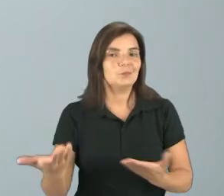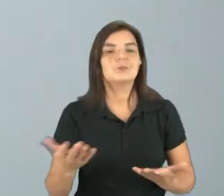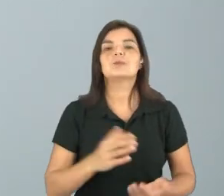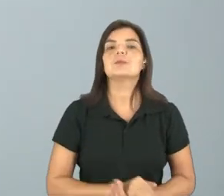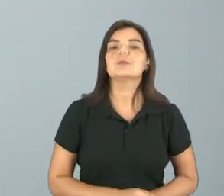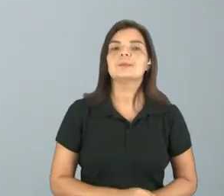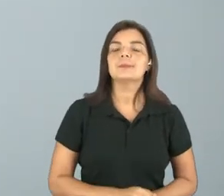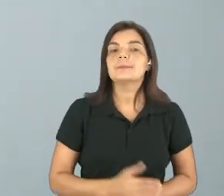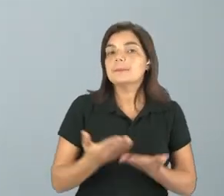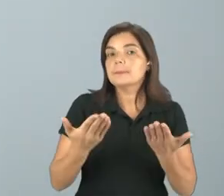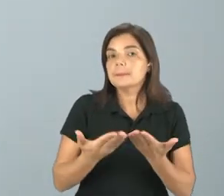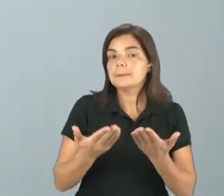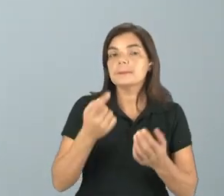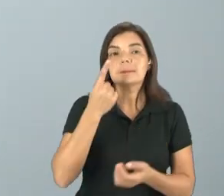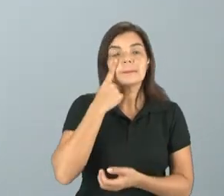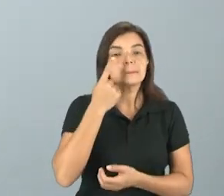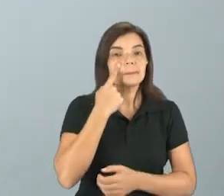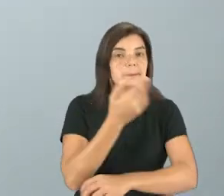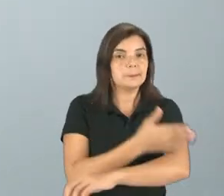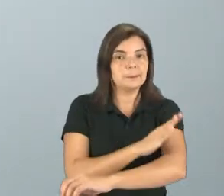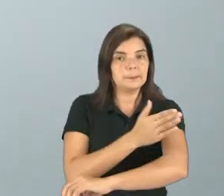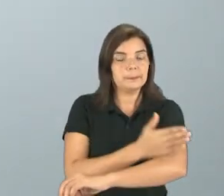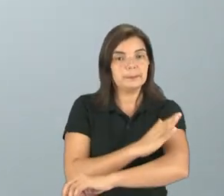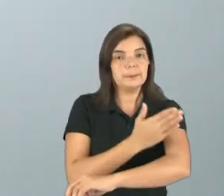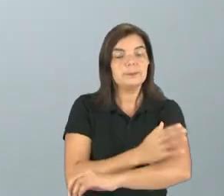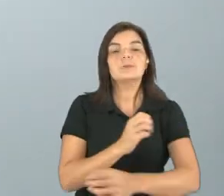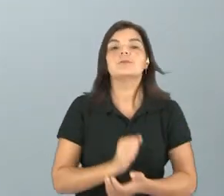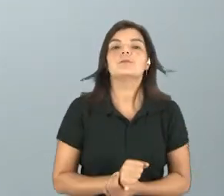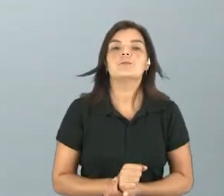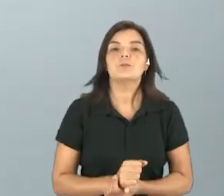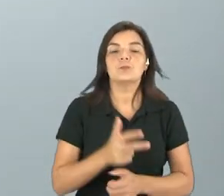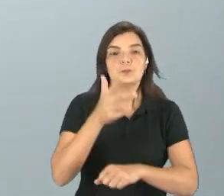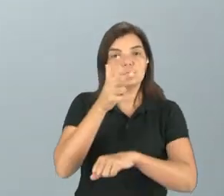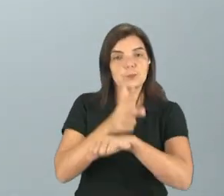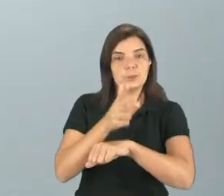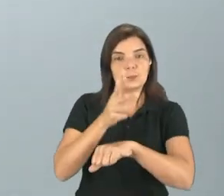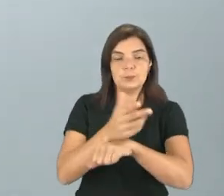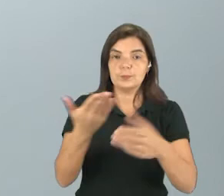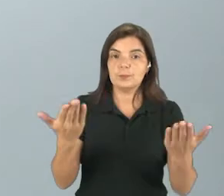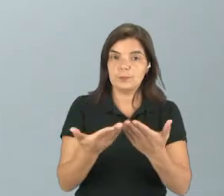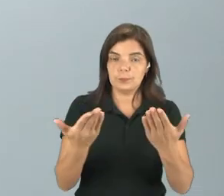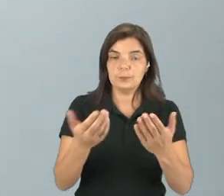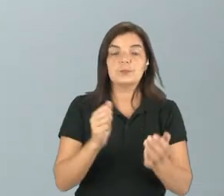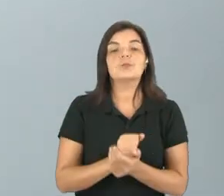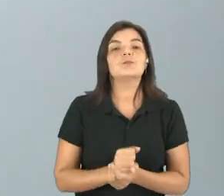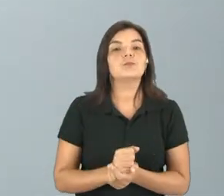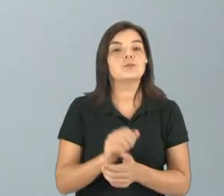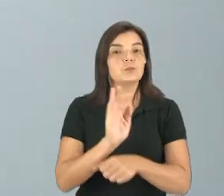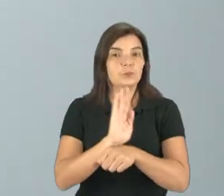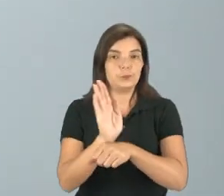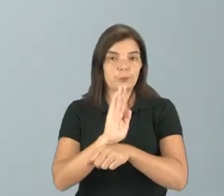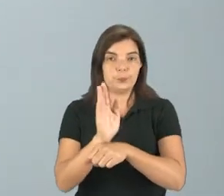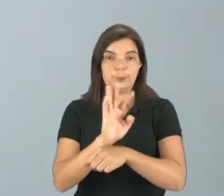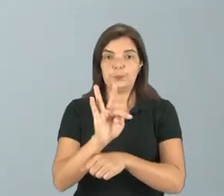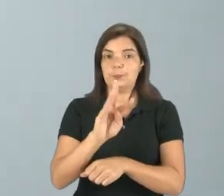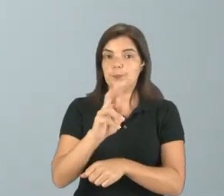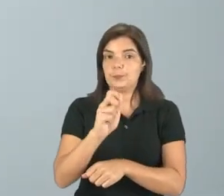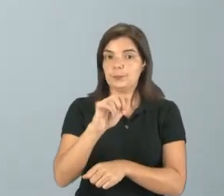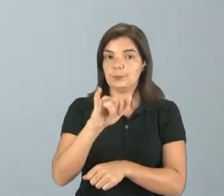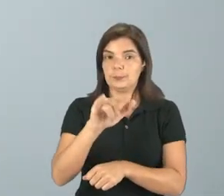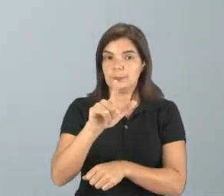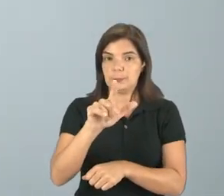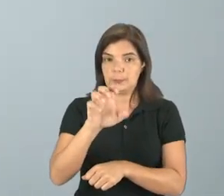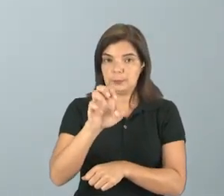né? E aí a gente vai exercitar um pouquinho. Eu vou colocar um vídeo agora, um trailer de um filme para